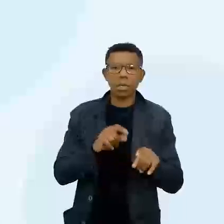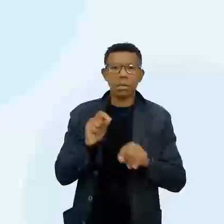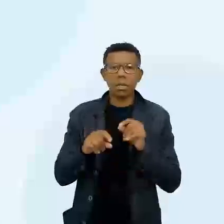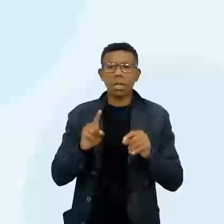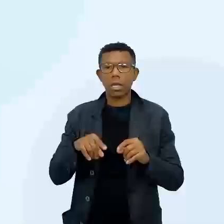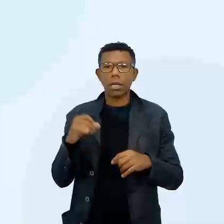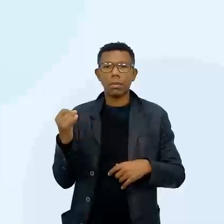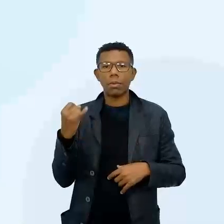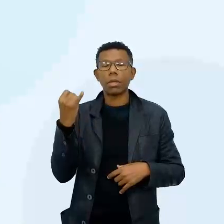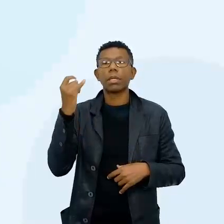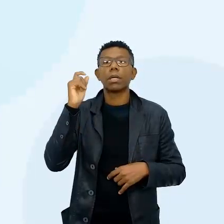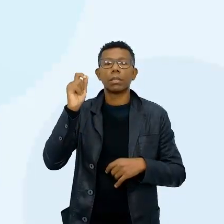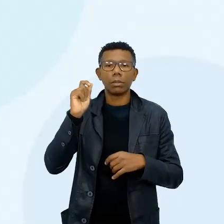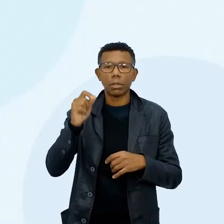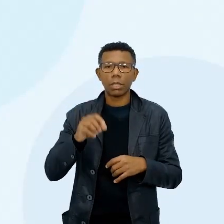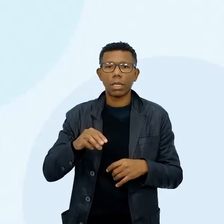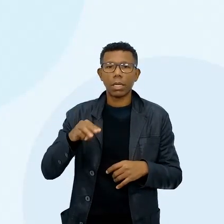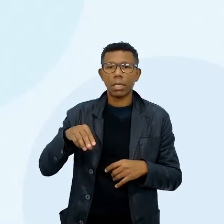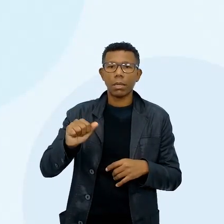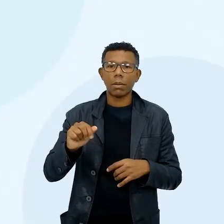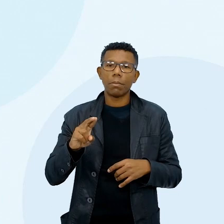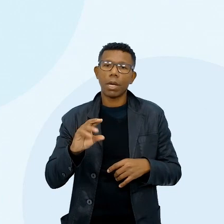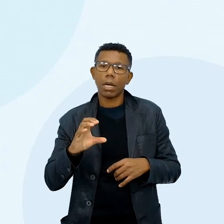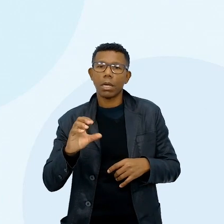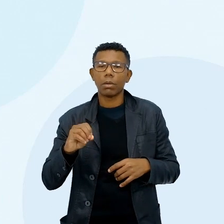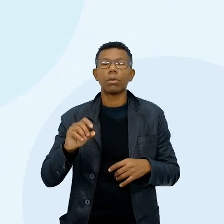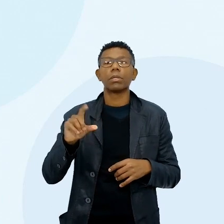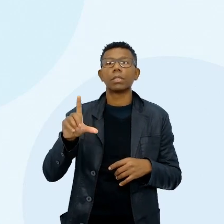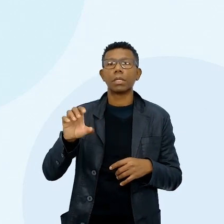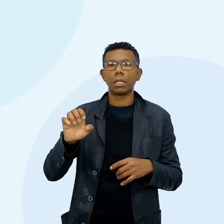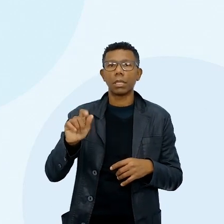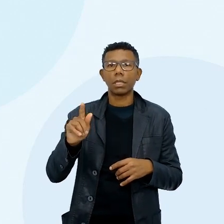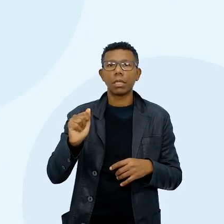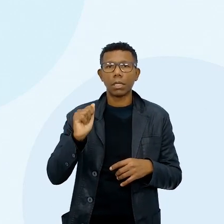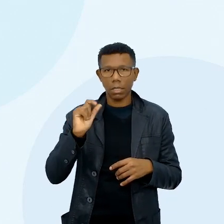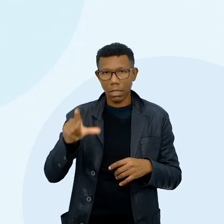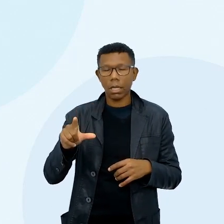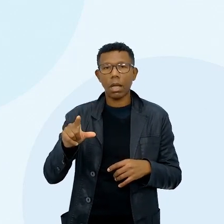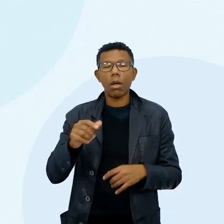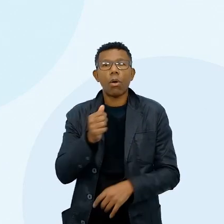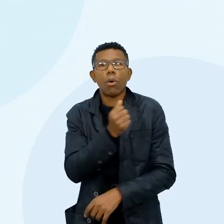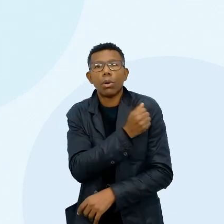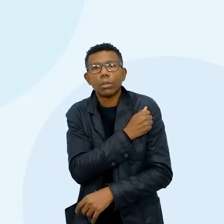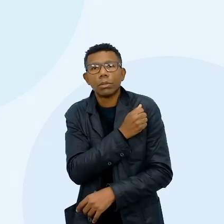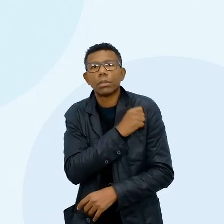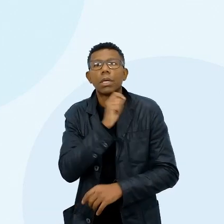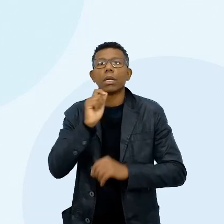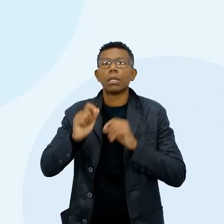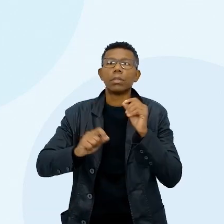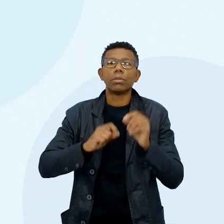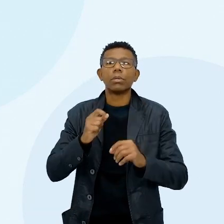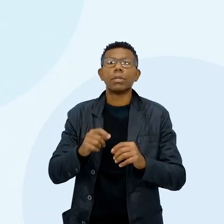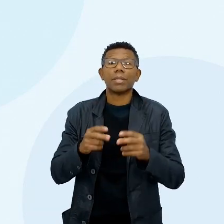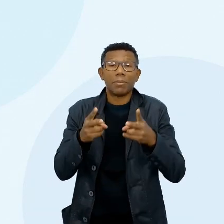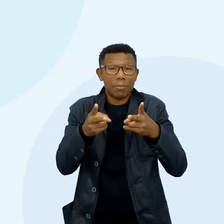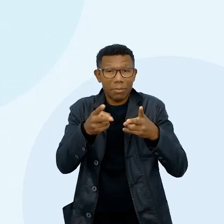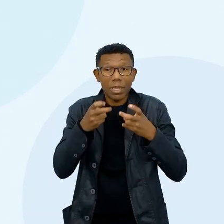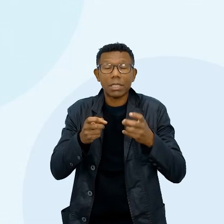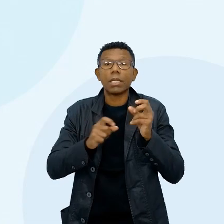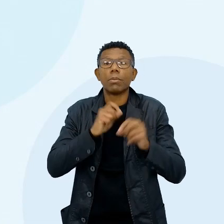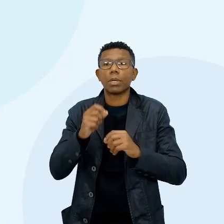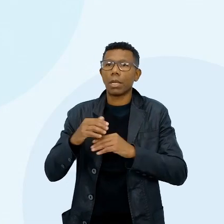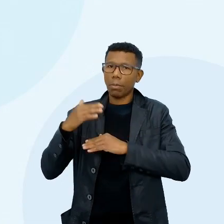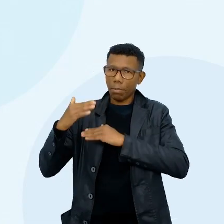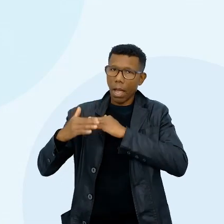importante sempre pontuar, né, para que o estudante também perceba que que isso é uma construção e como ele vai